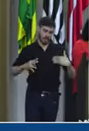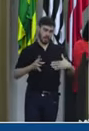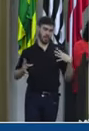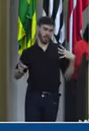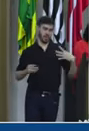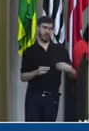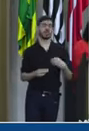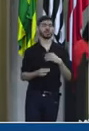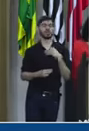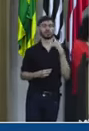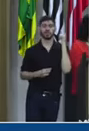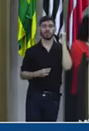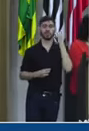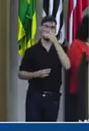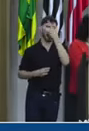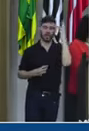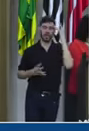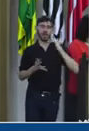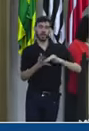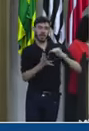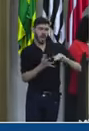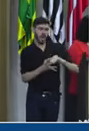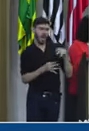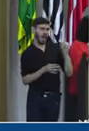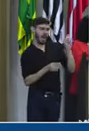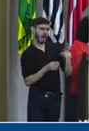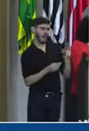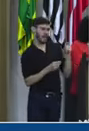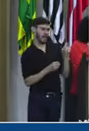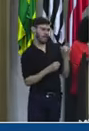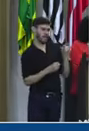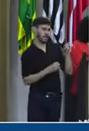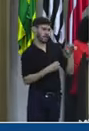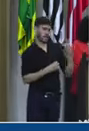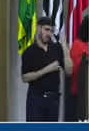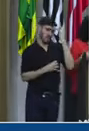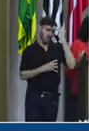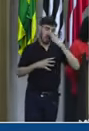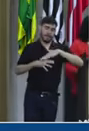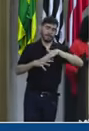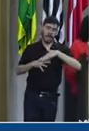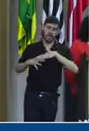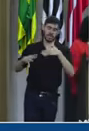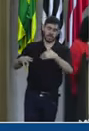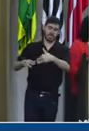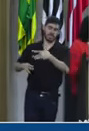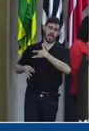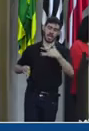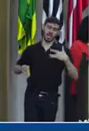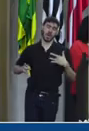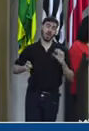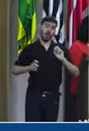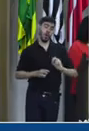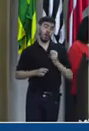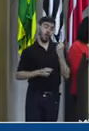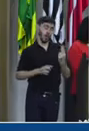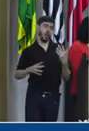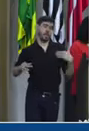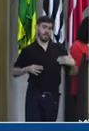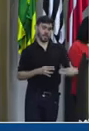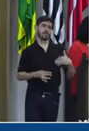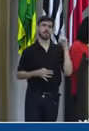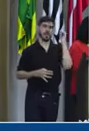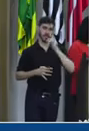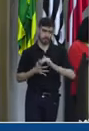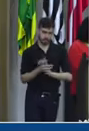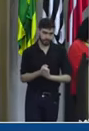os nossos secretários, o Peixinho, que eu não sei se Peixinho é mais do Ministério da Saúde ou do nosso ministério. O Peixinho tem uma